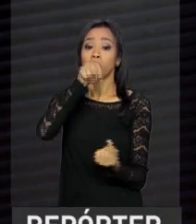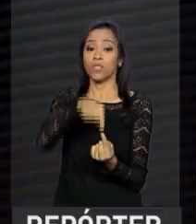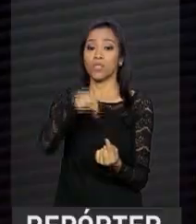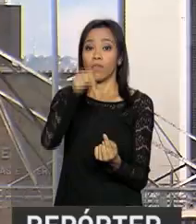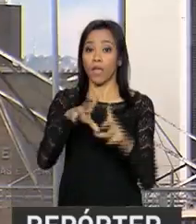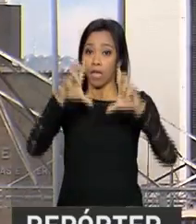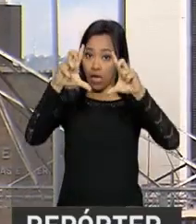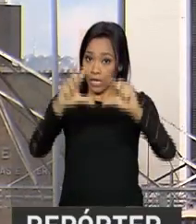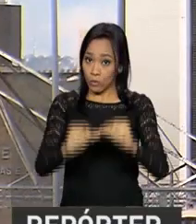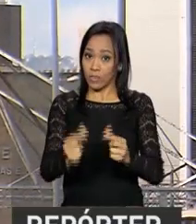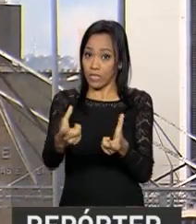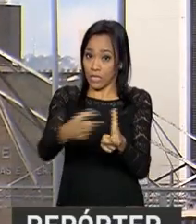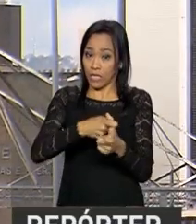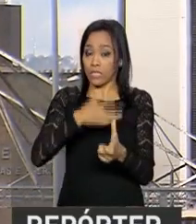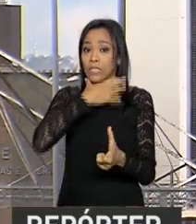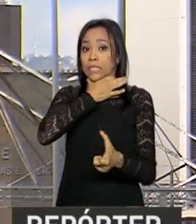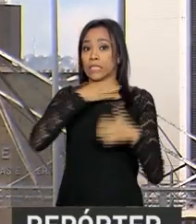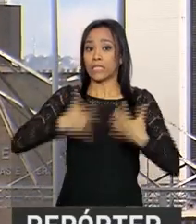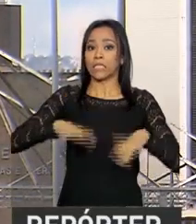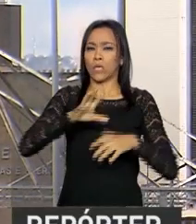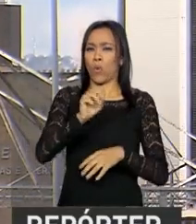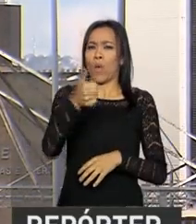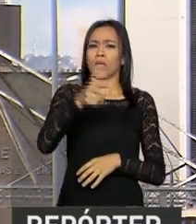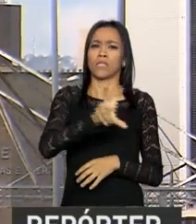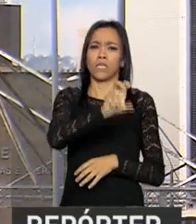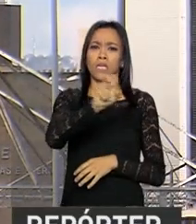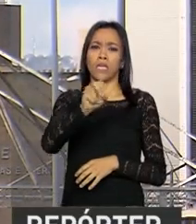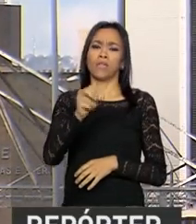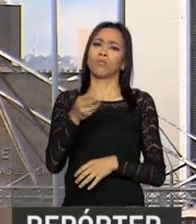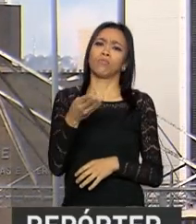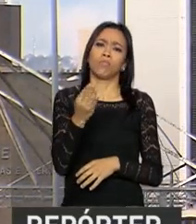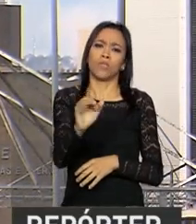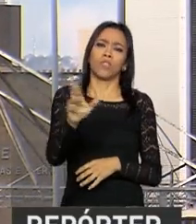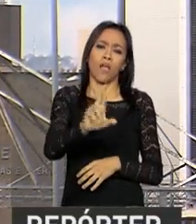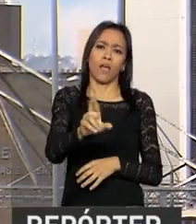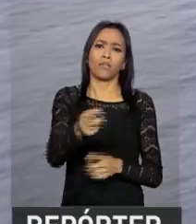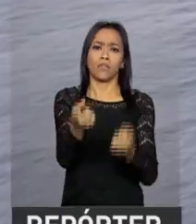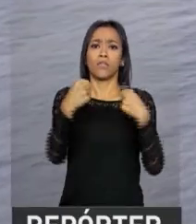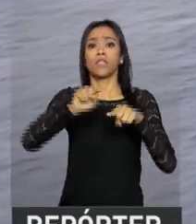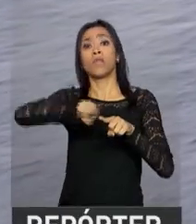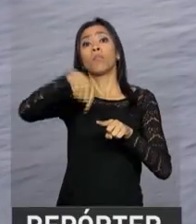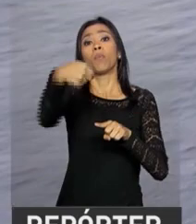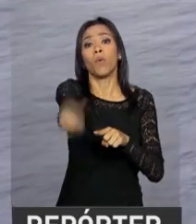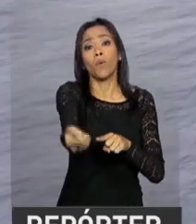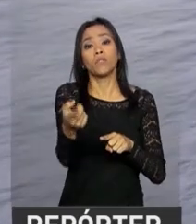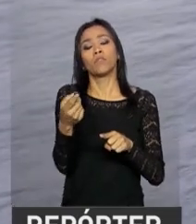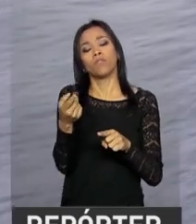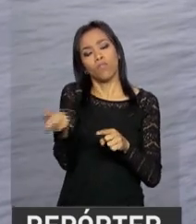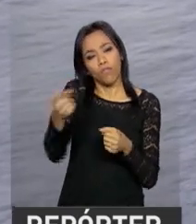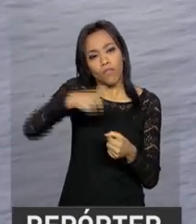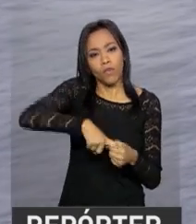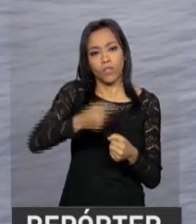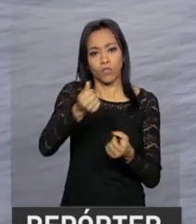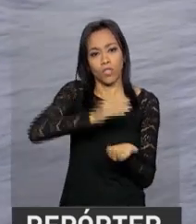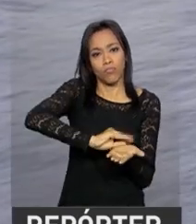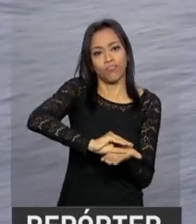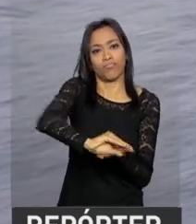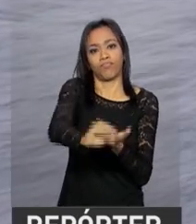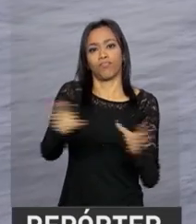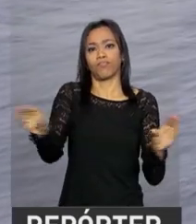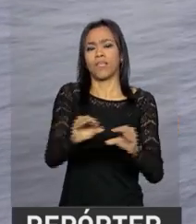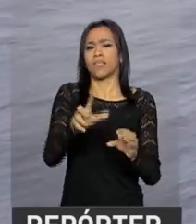no mercado, estimada em quase R$500 bilhões, e nos 3 anos seguintes, retomar os investimentos de cerca